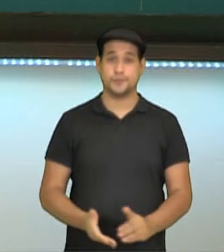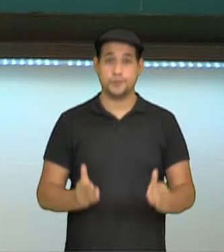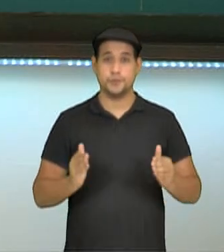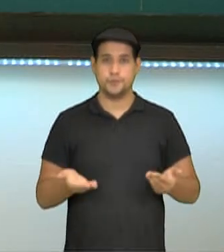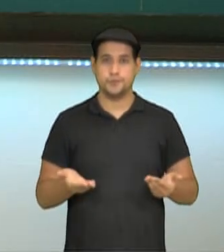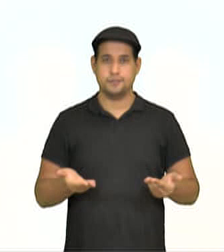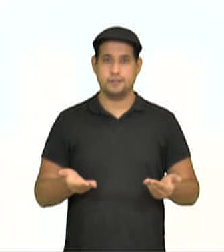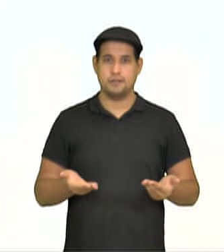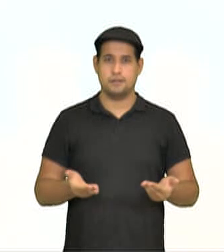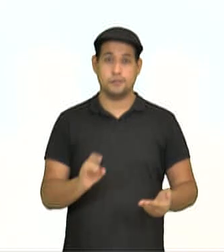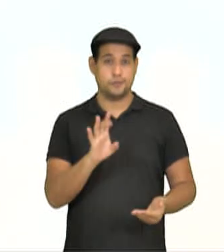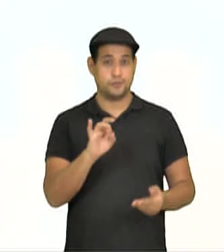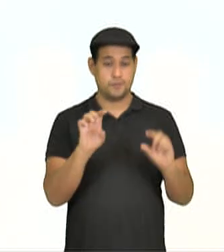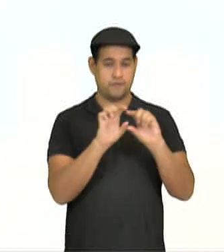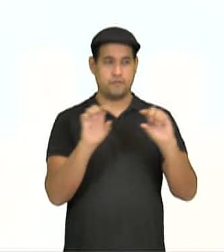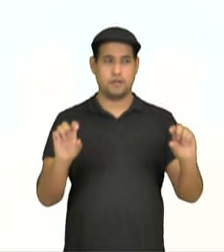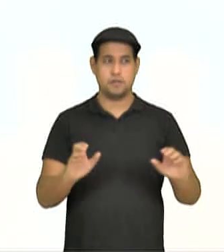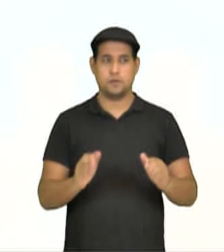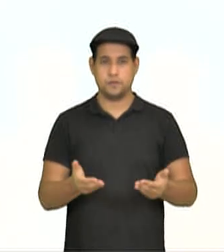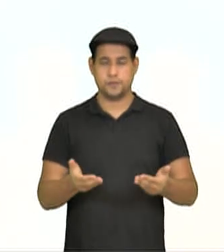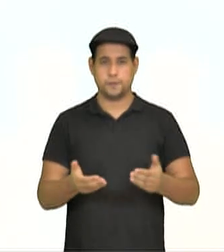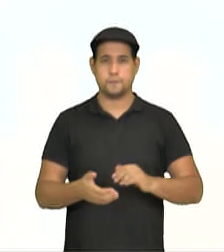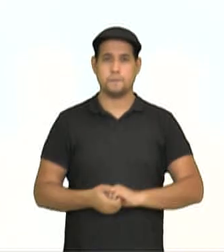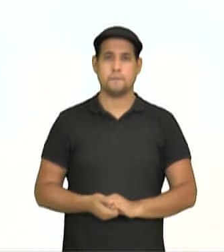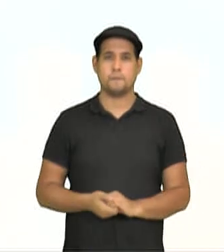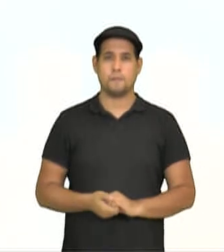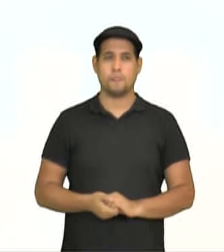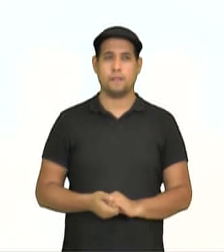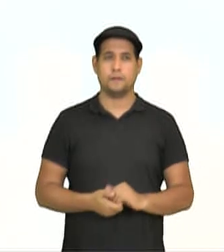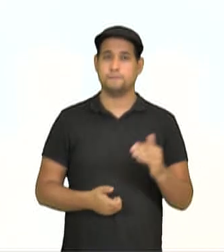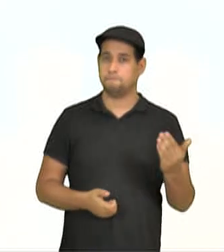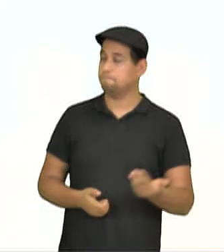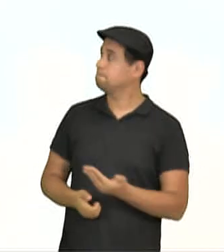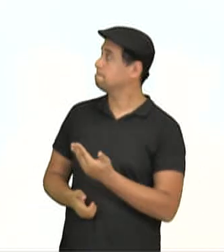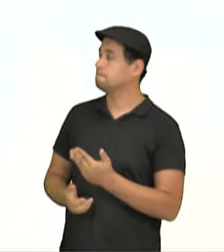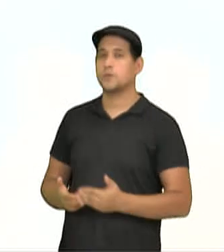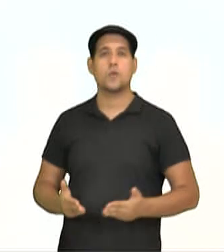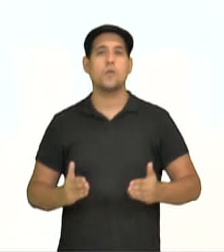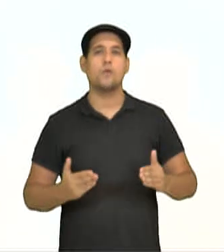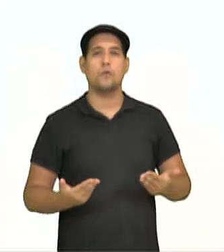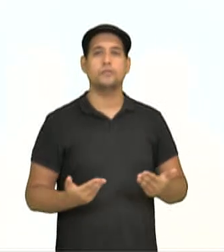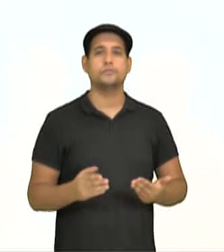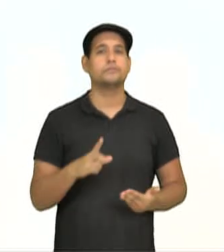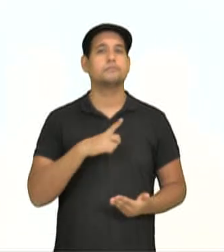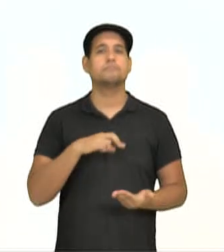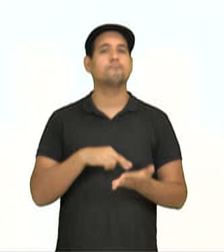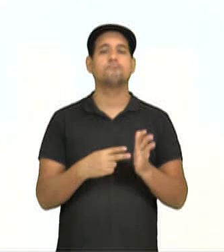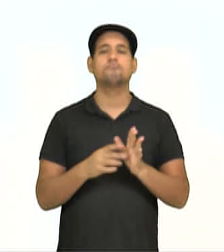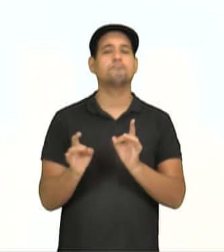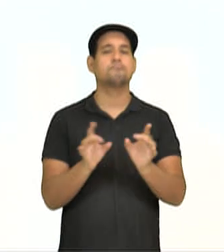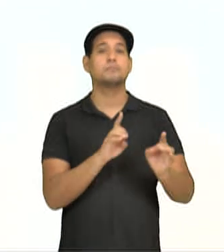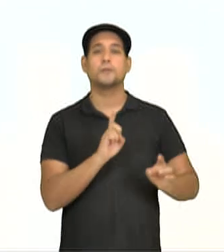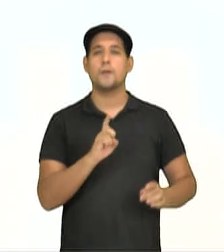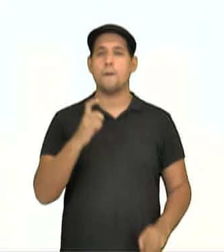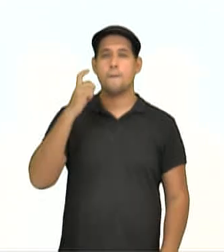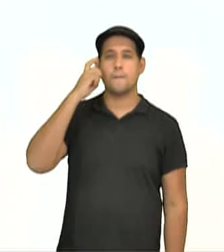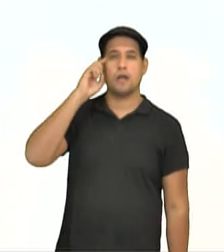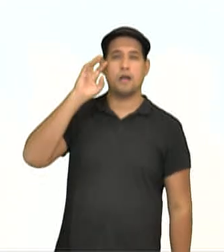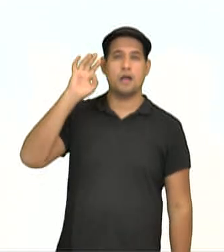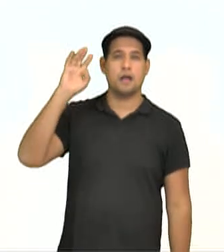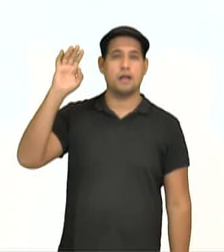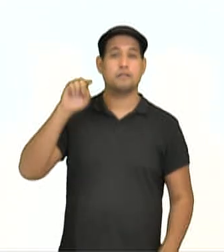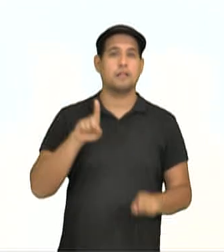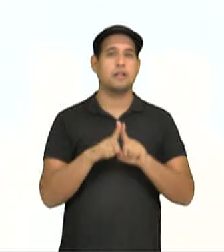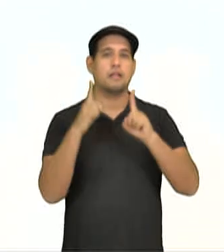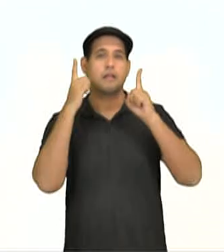Hoje, então essa é uma frase, né, desse autor aqui. Hoje o que vendem são pensamentos